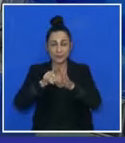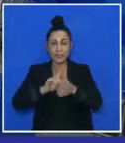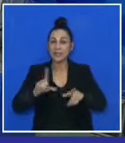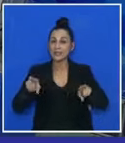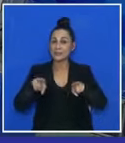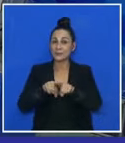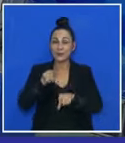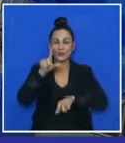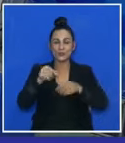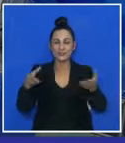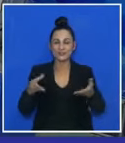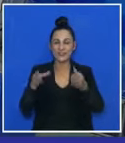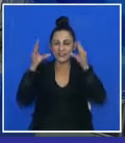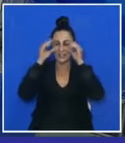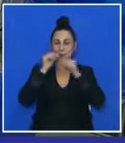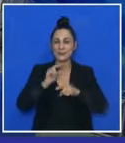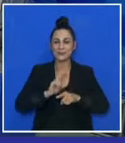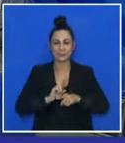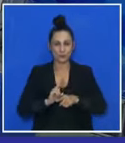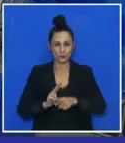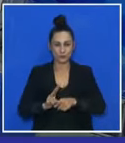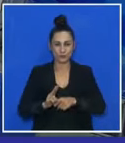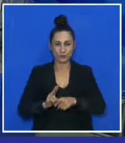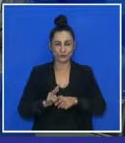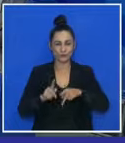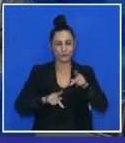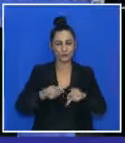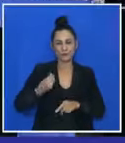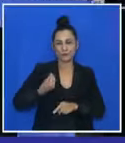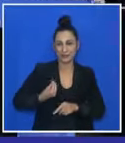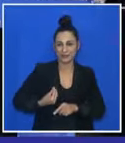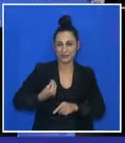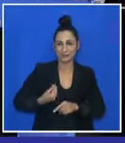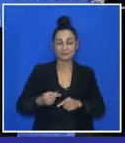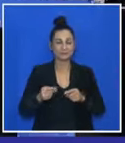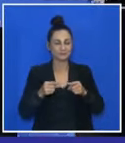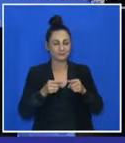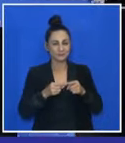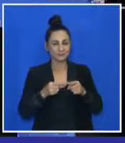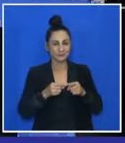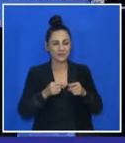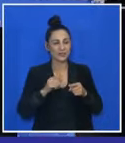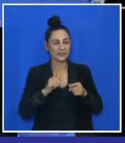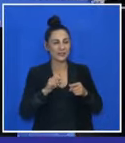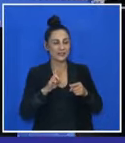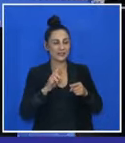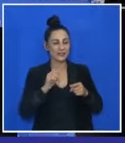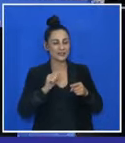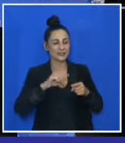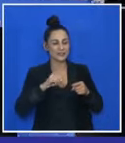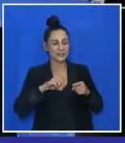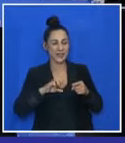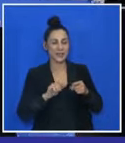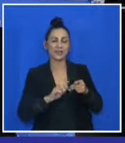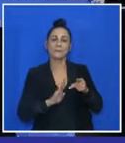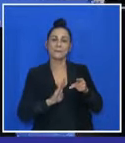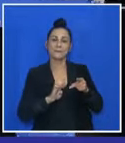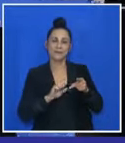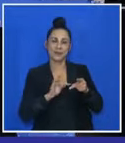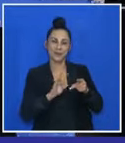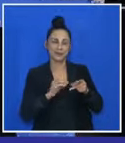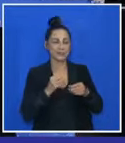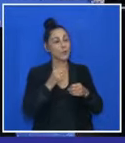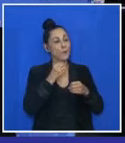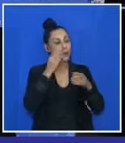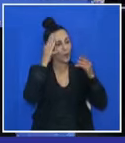os sorteios desta noite, a gente conta com a presença de duas auditoras populares. Ao meu lado, Graziele Bandelli e a Beatriz